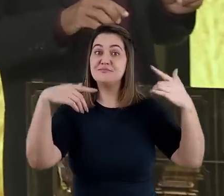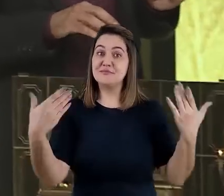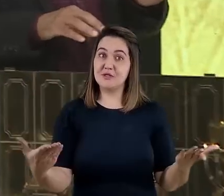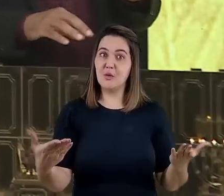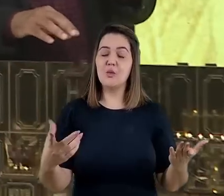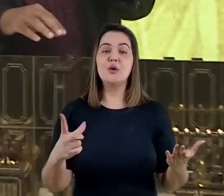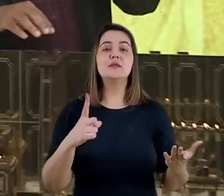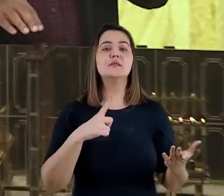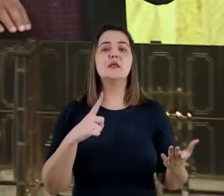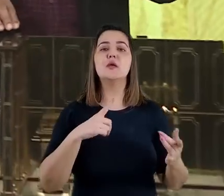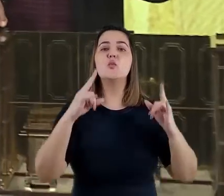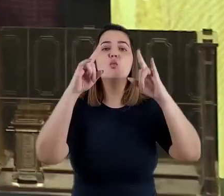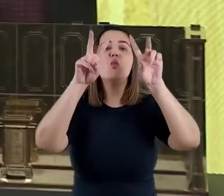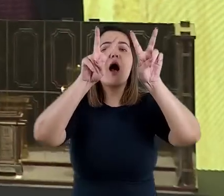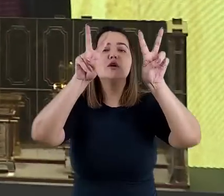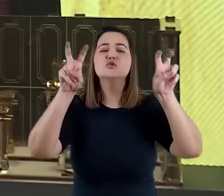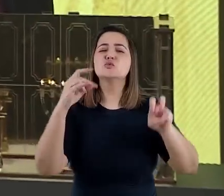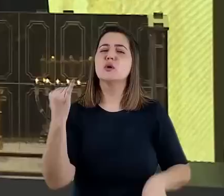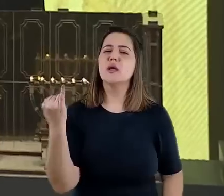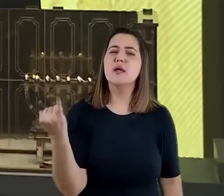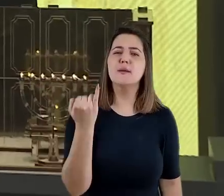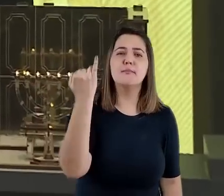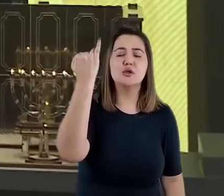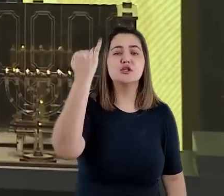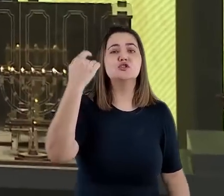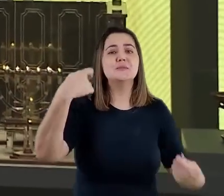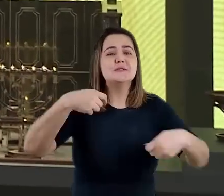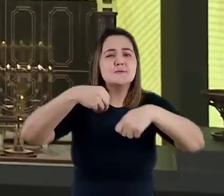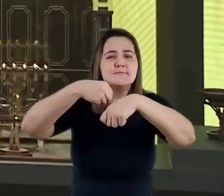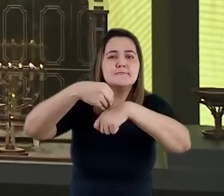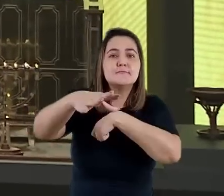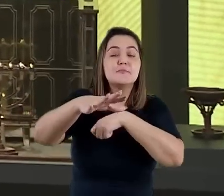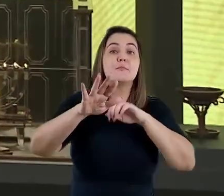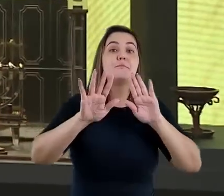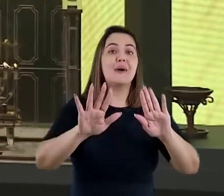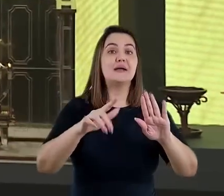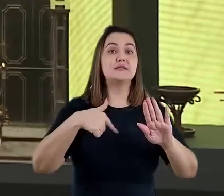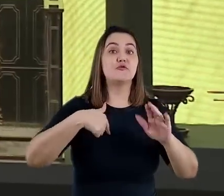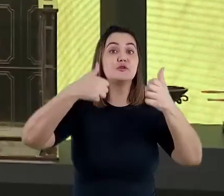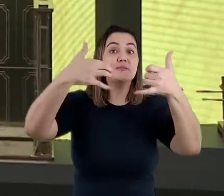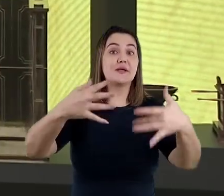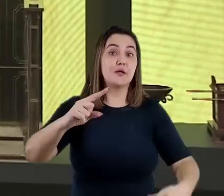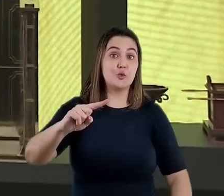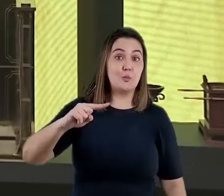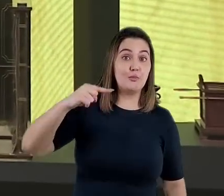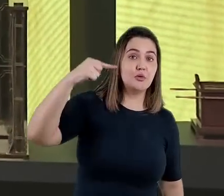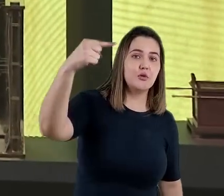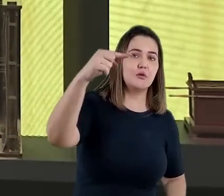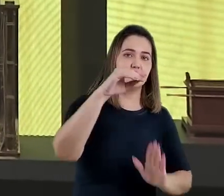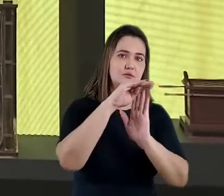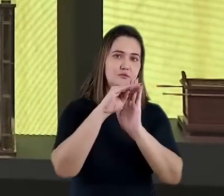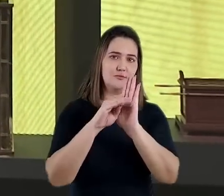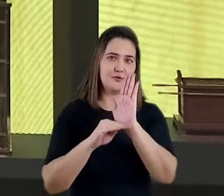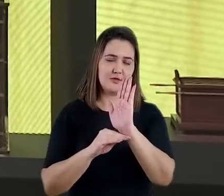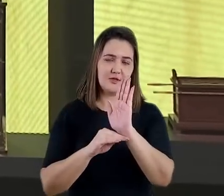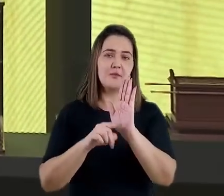celestial é um assunto para mim muito importante na Bíblia, eu vou deixar para tratá-lo com mais detalhes no próximo programa